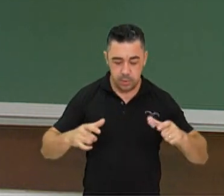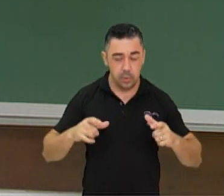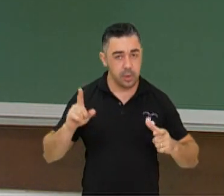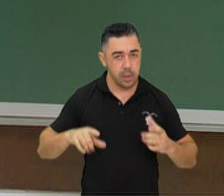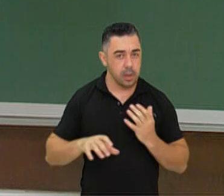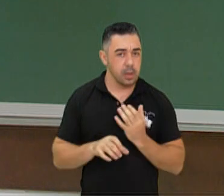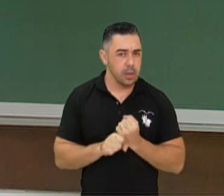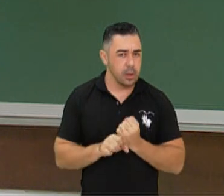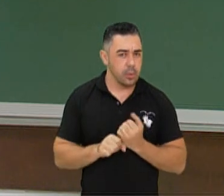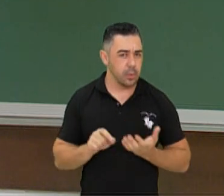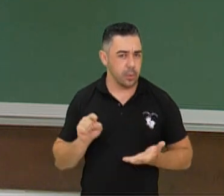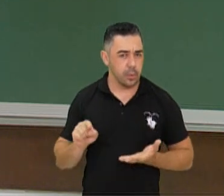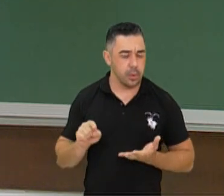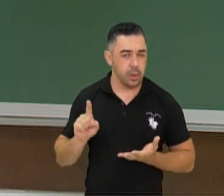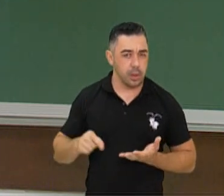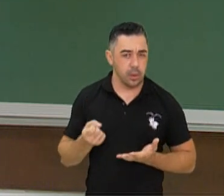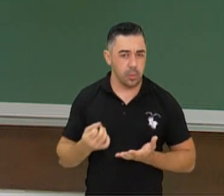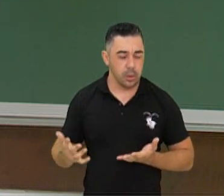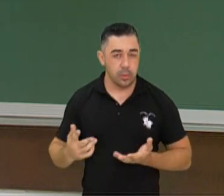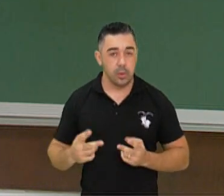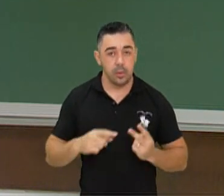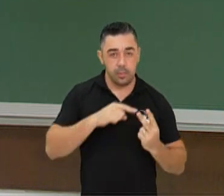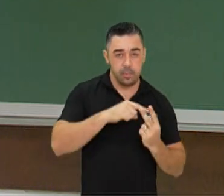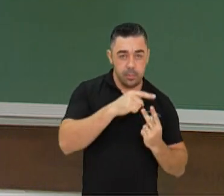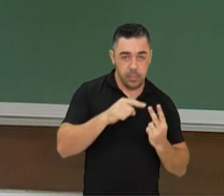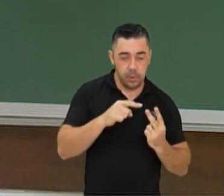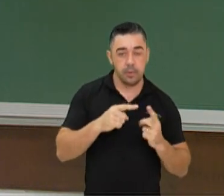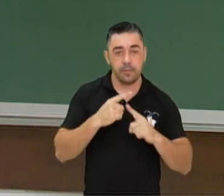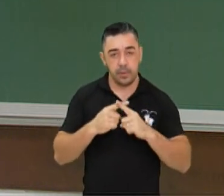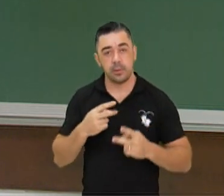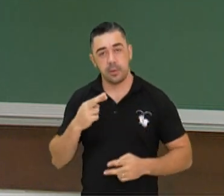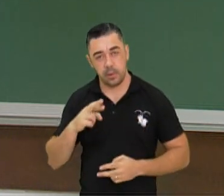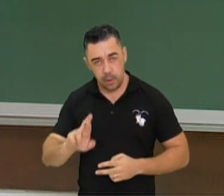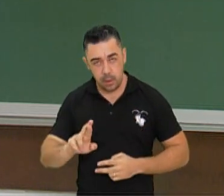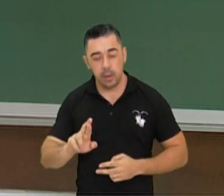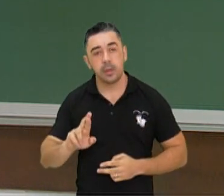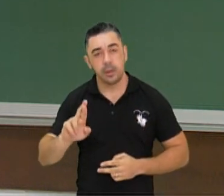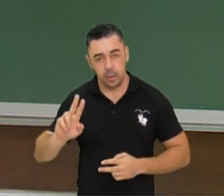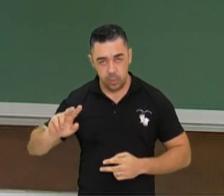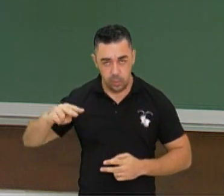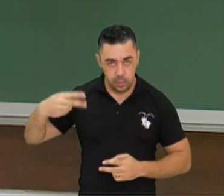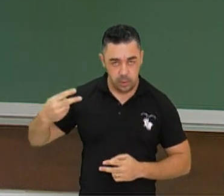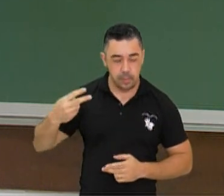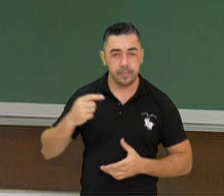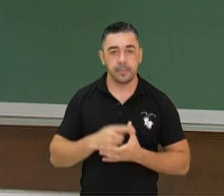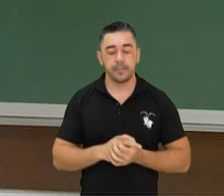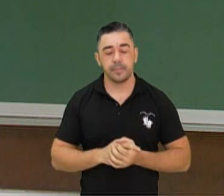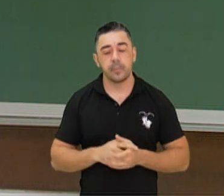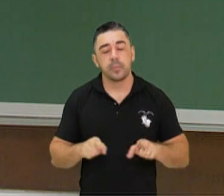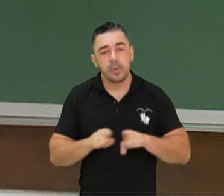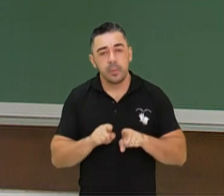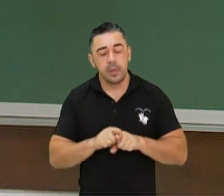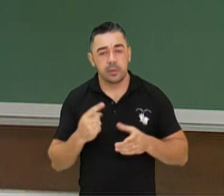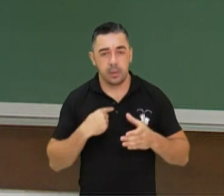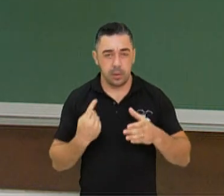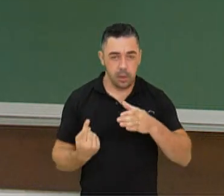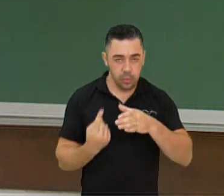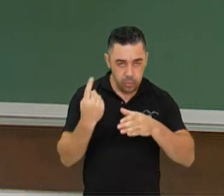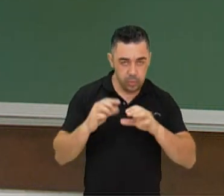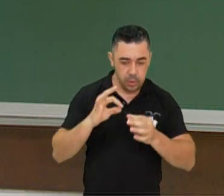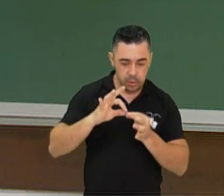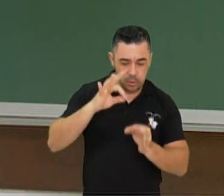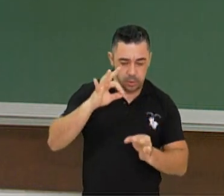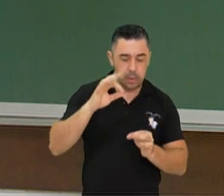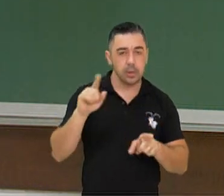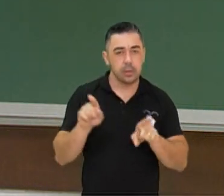calculado pelo produto de π vezes r ao quadrado. Temos a altura, que é a distância das duas bases, e temos a